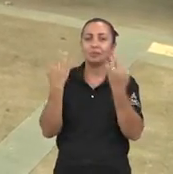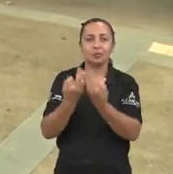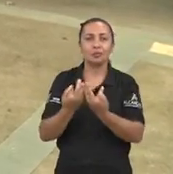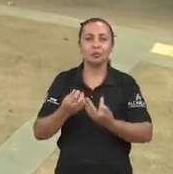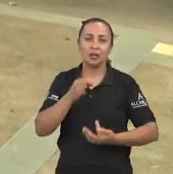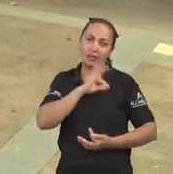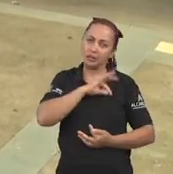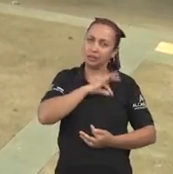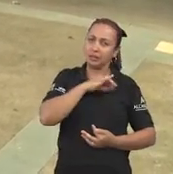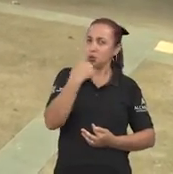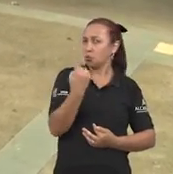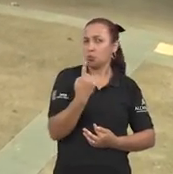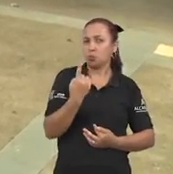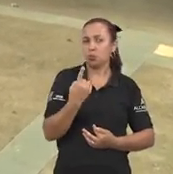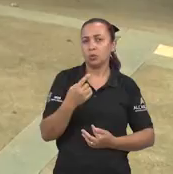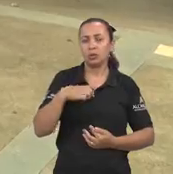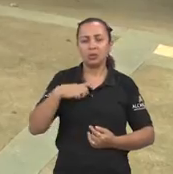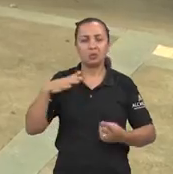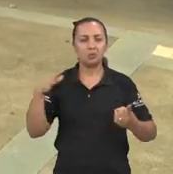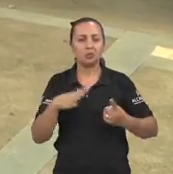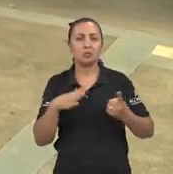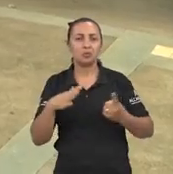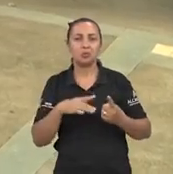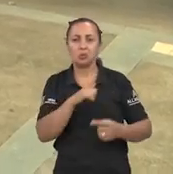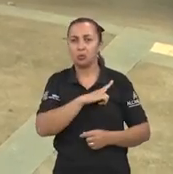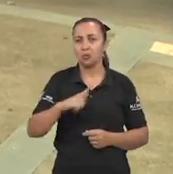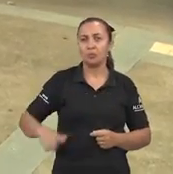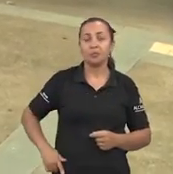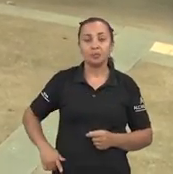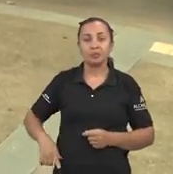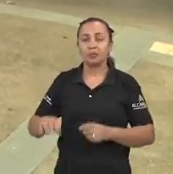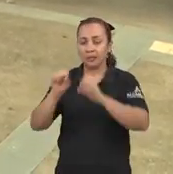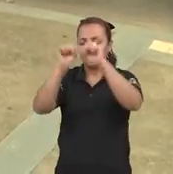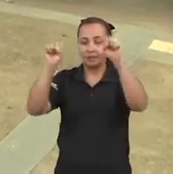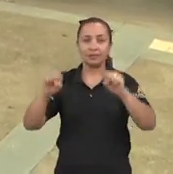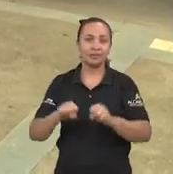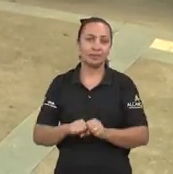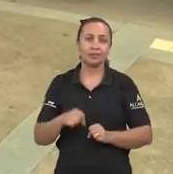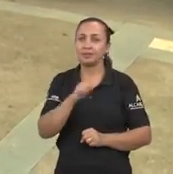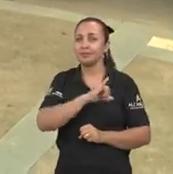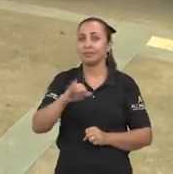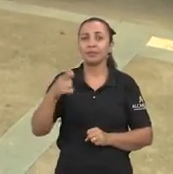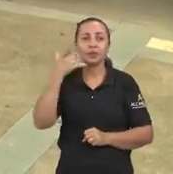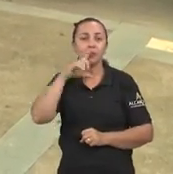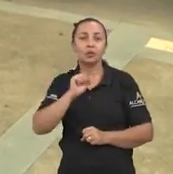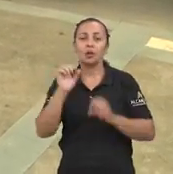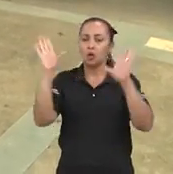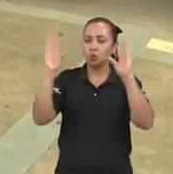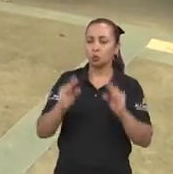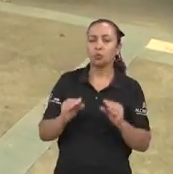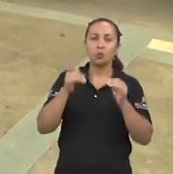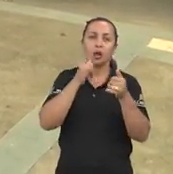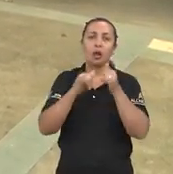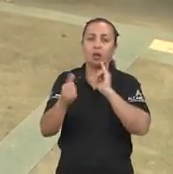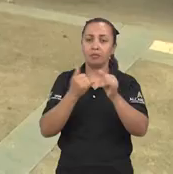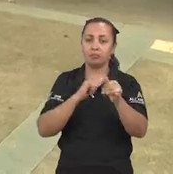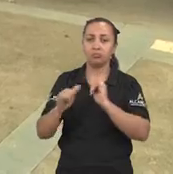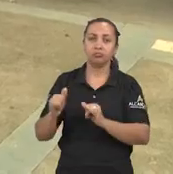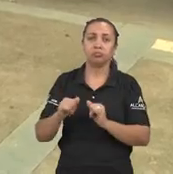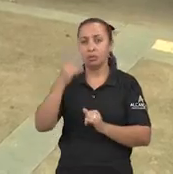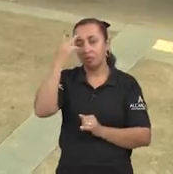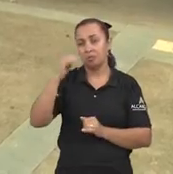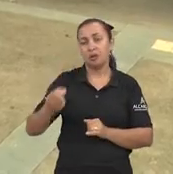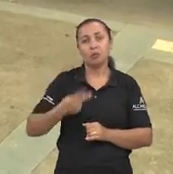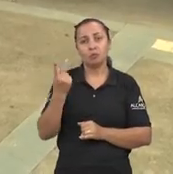baixa renda né Se tivesse aí incentivo do governo em financiamento desse de sistemas você conseguir reduzir a energia para